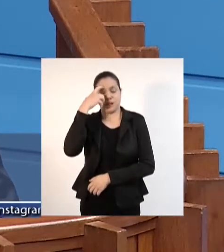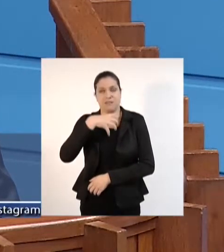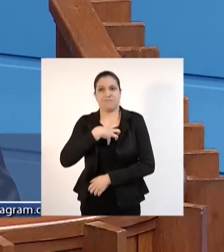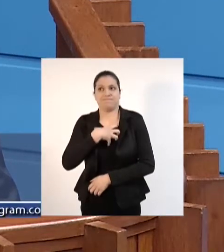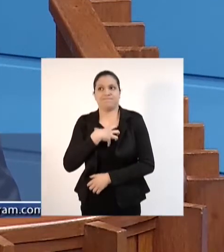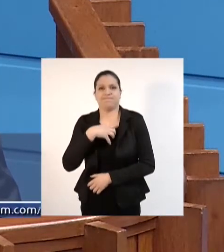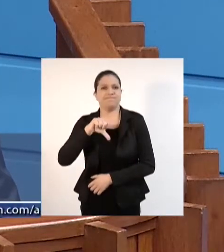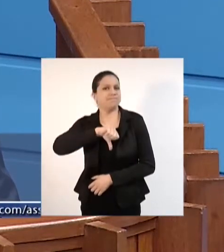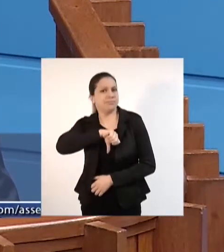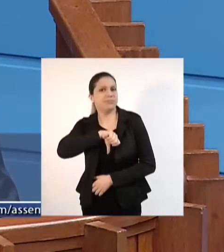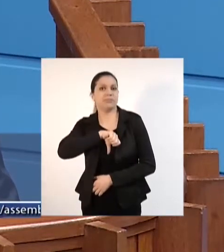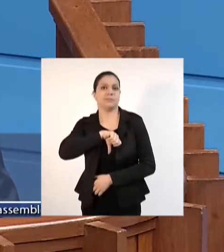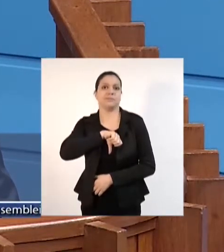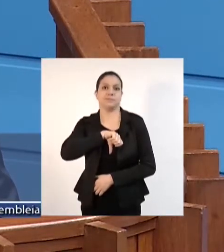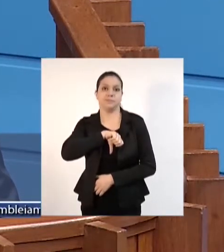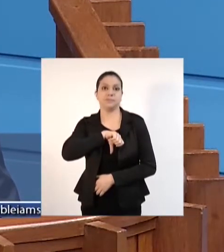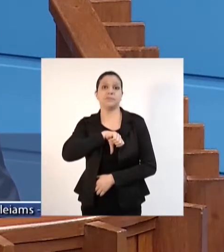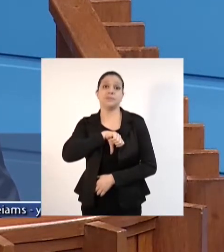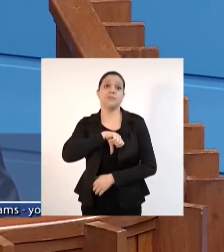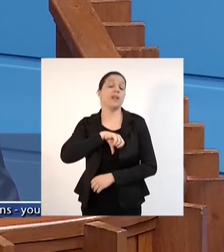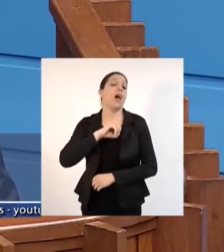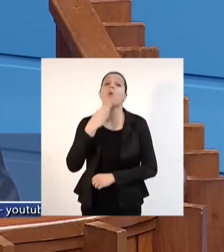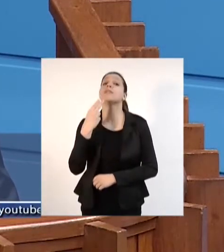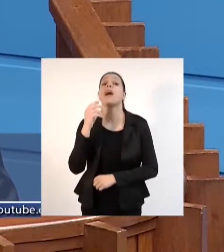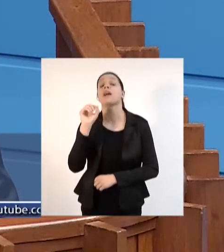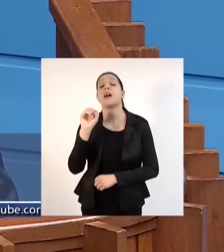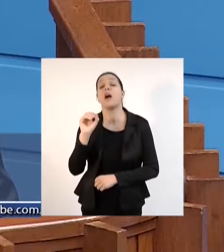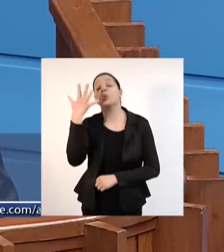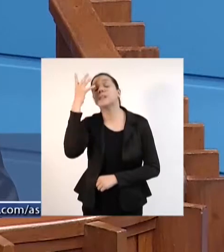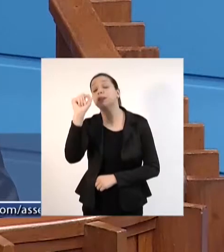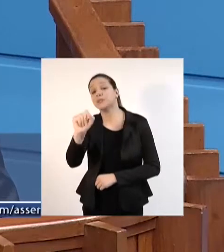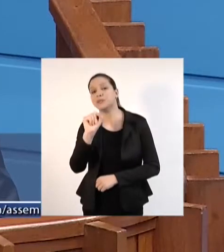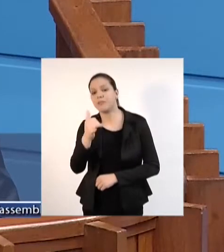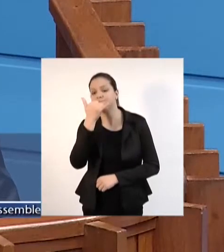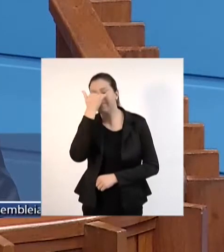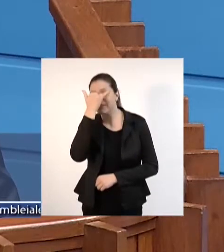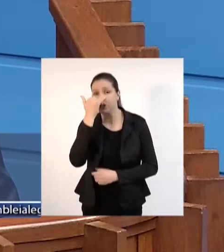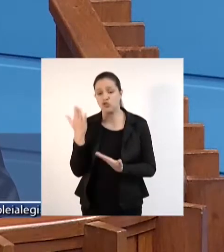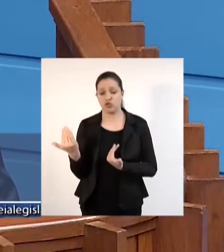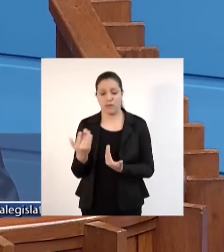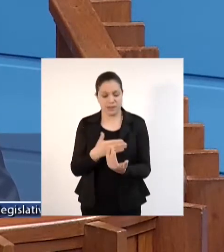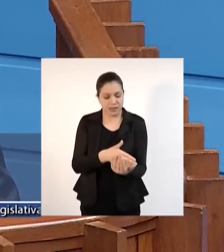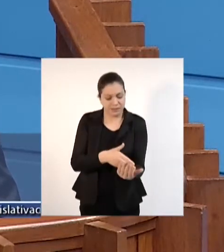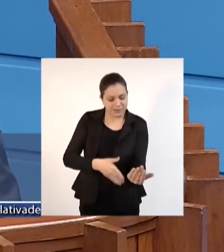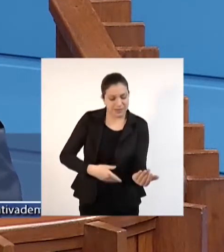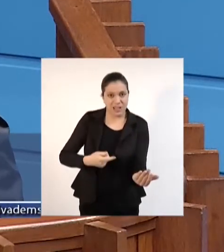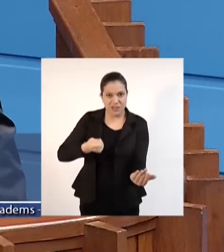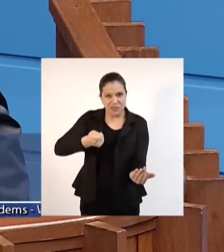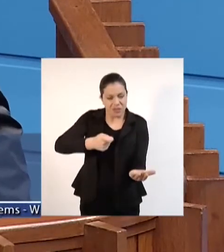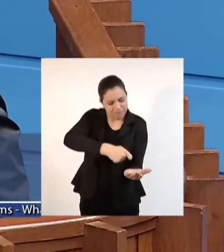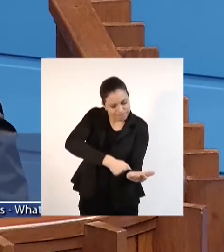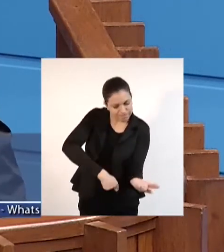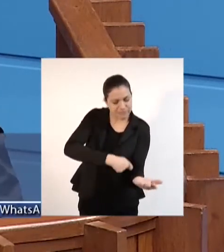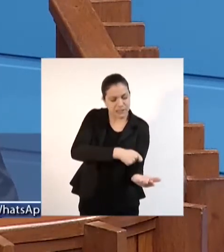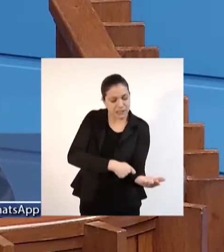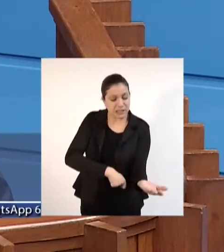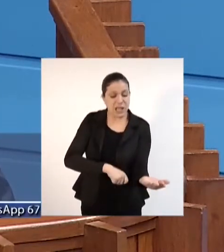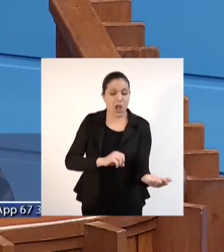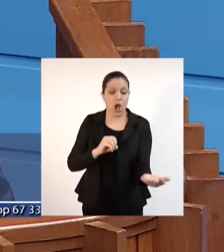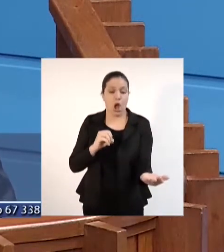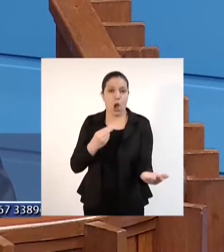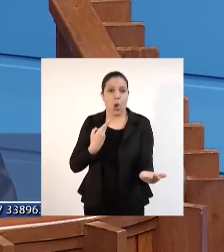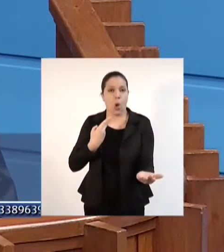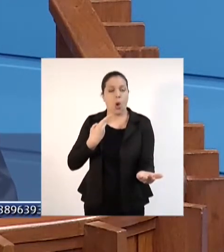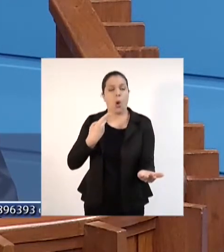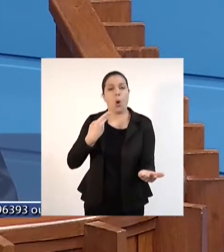tona, aí na forma de automutilação, de violência ou mesmo tirando a própria vida. Por